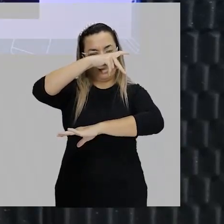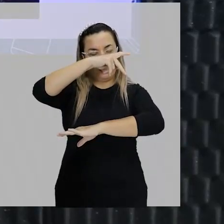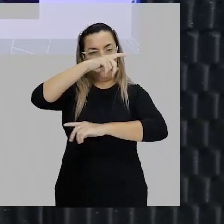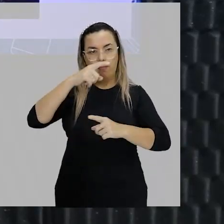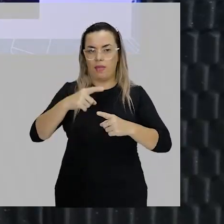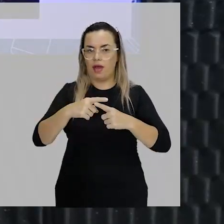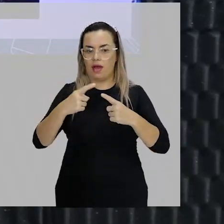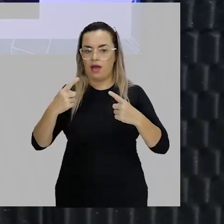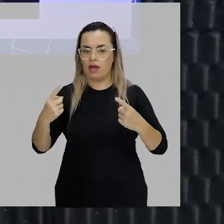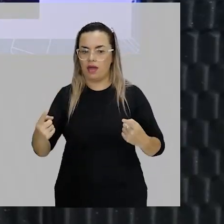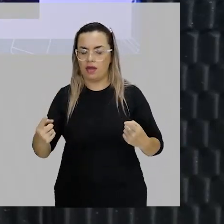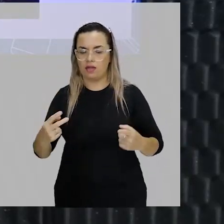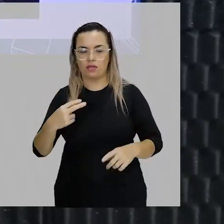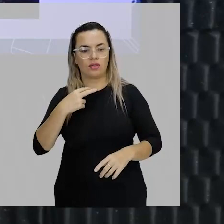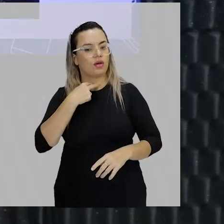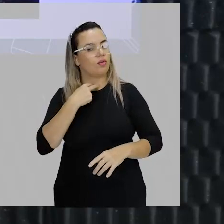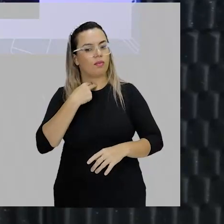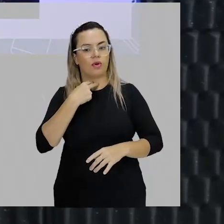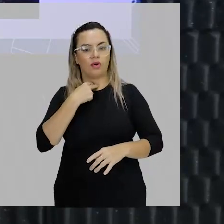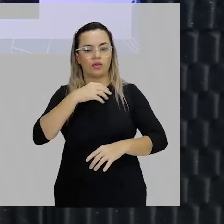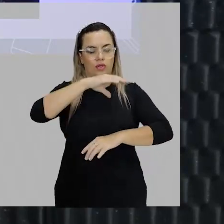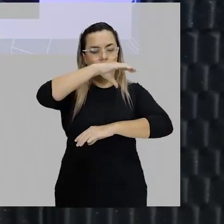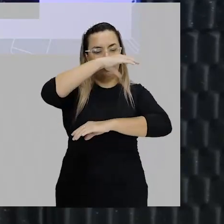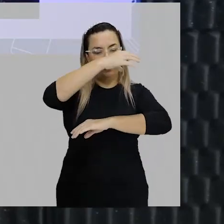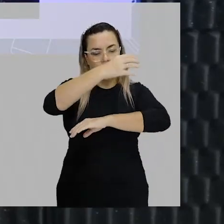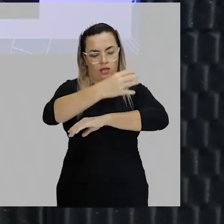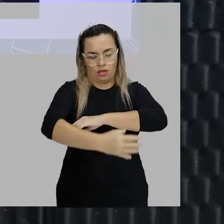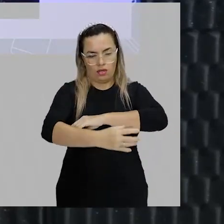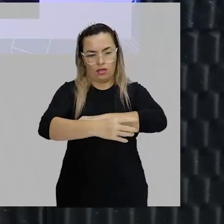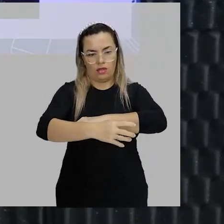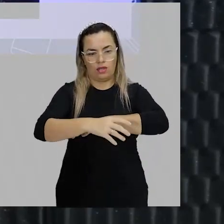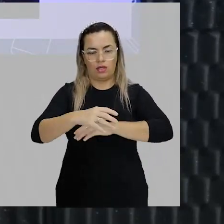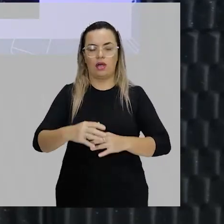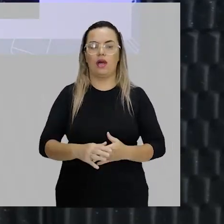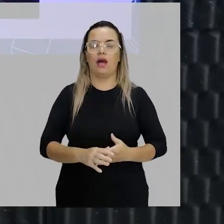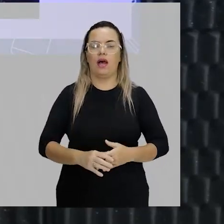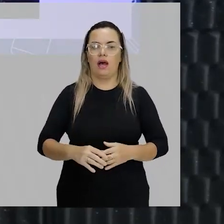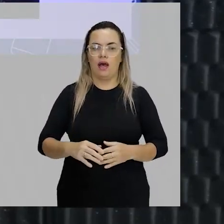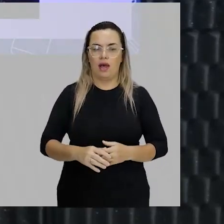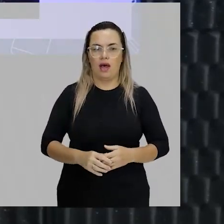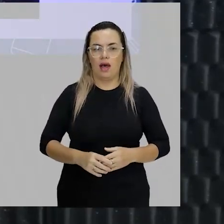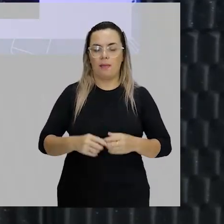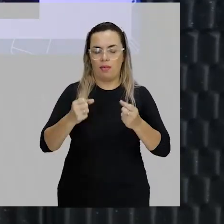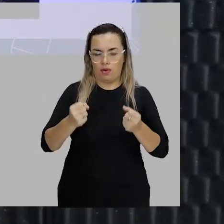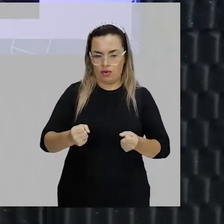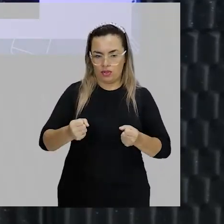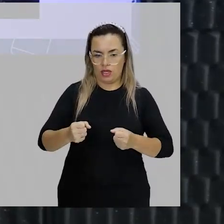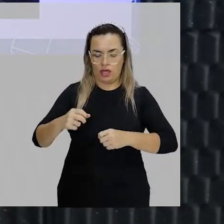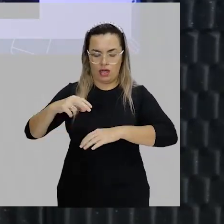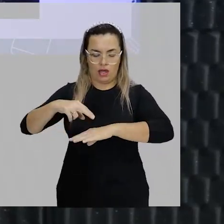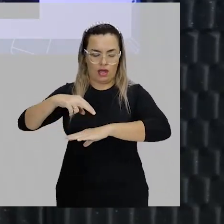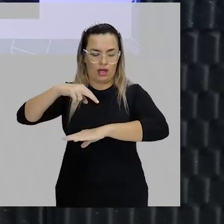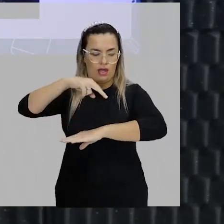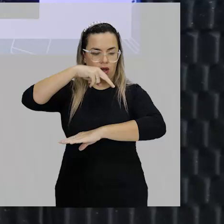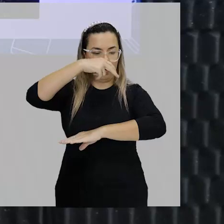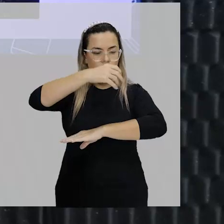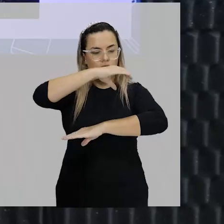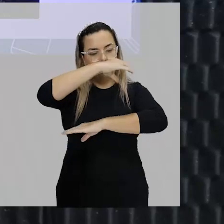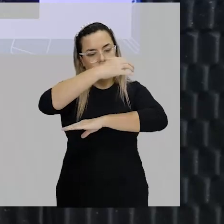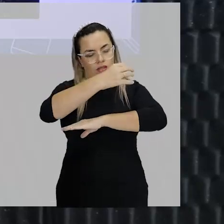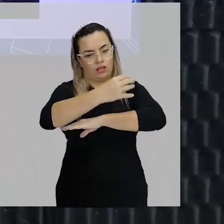derrubar o sarrafo, o salto é validado. Agora, se ela derrubar o sarrafo, obviamente que esse salto não